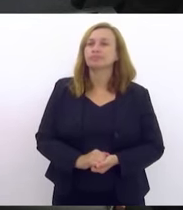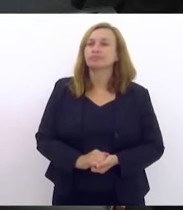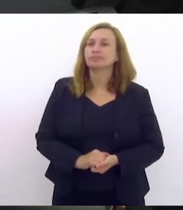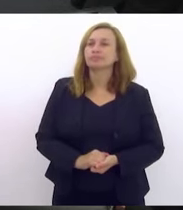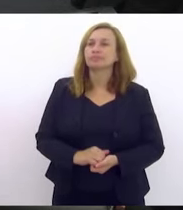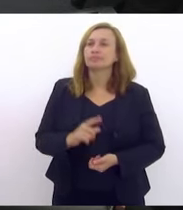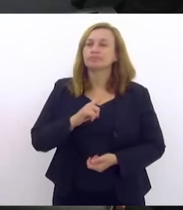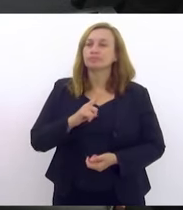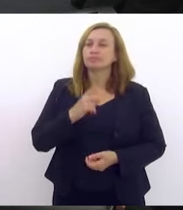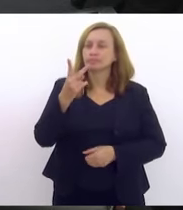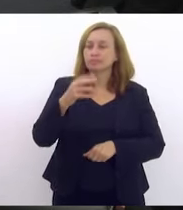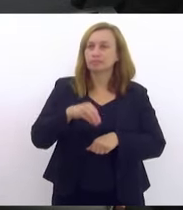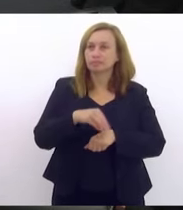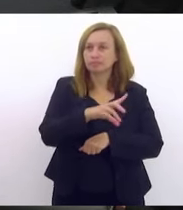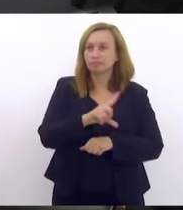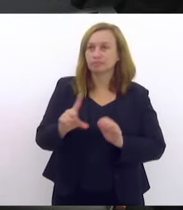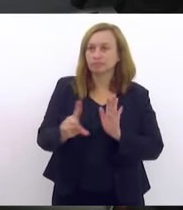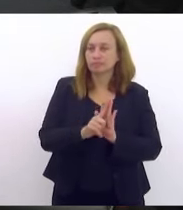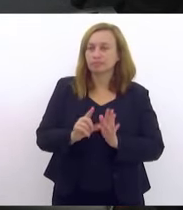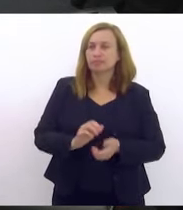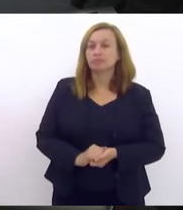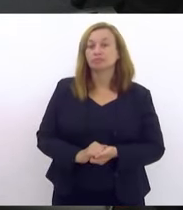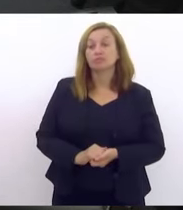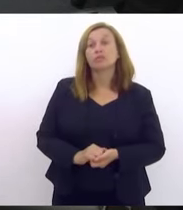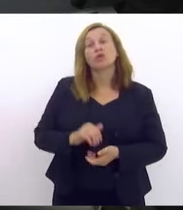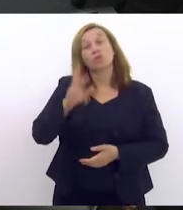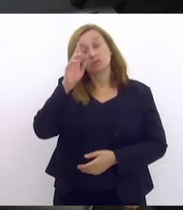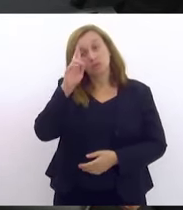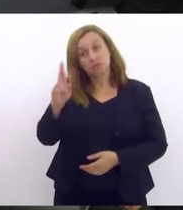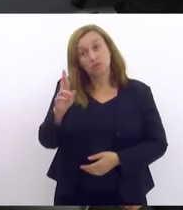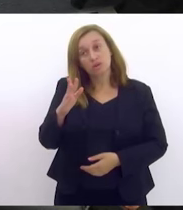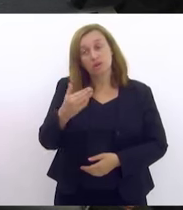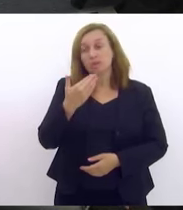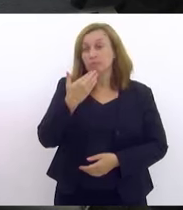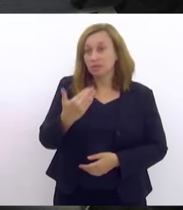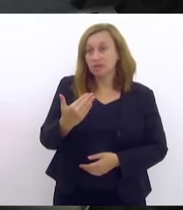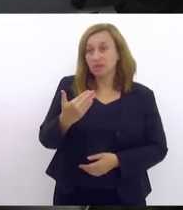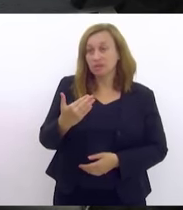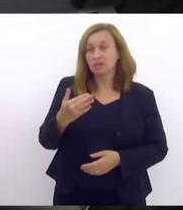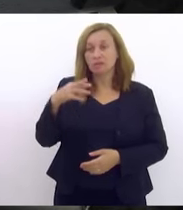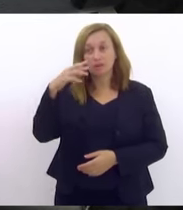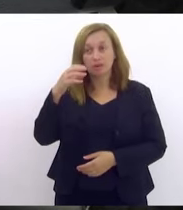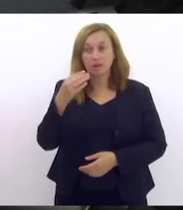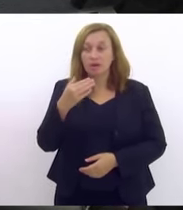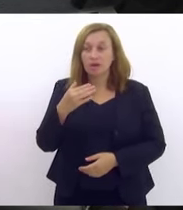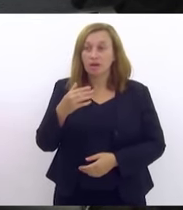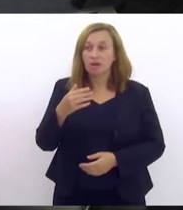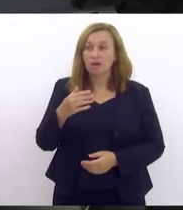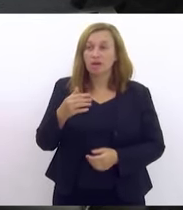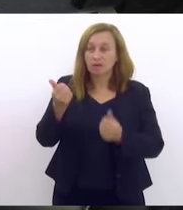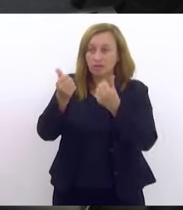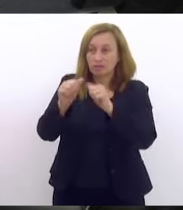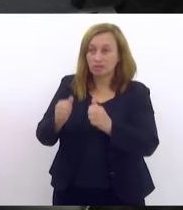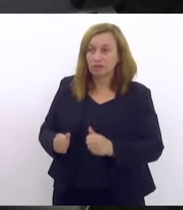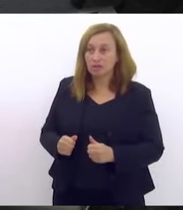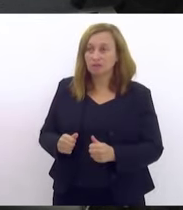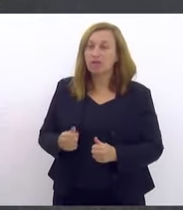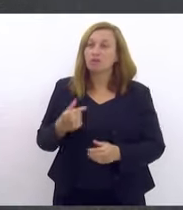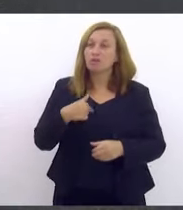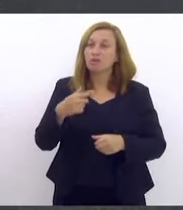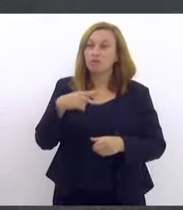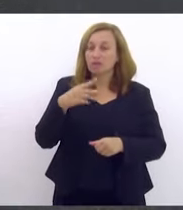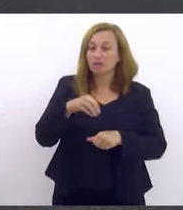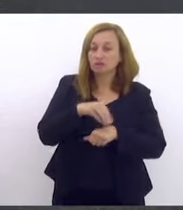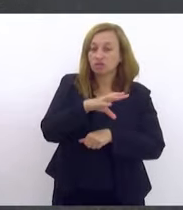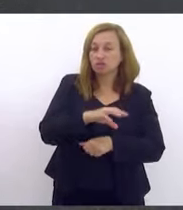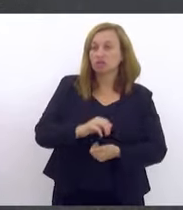Eu tenho 2 destaques. Mas aí o senhor deveria pedir regimentalmente a verificação. Não, porque não ficar... aí eu vou fazendo os destaques. Isso que eu estou